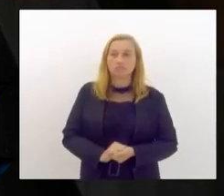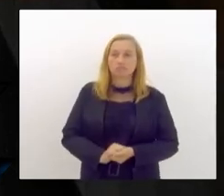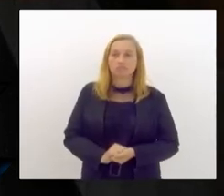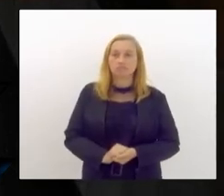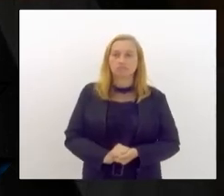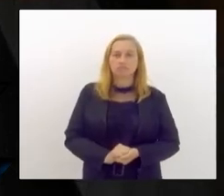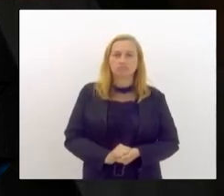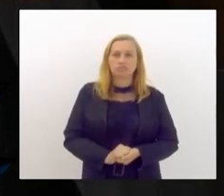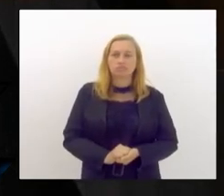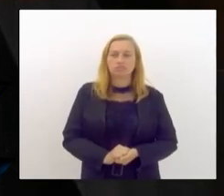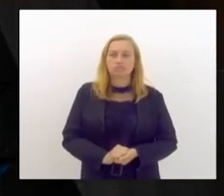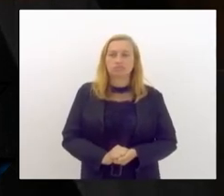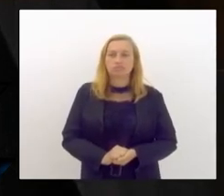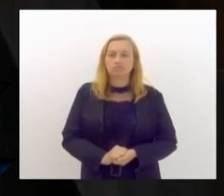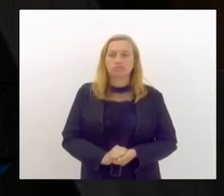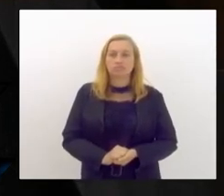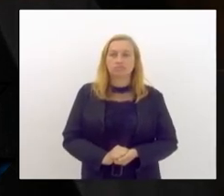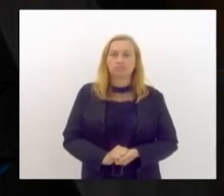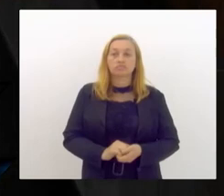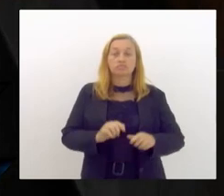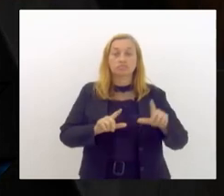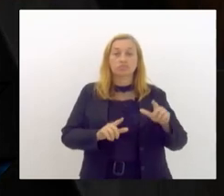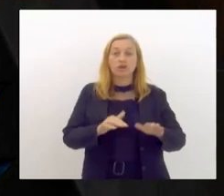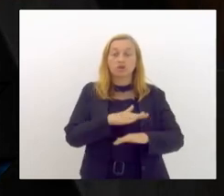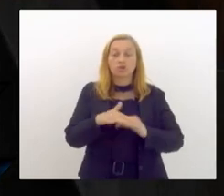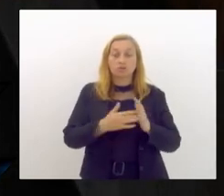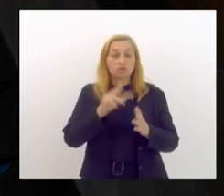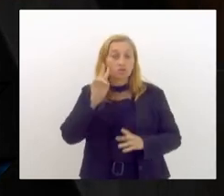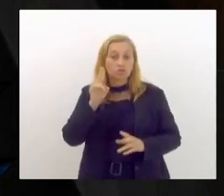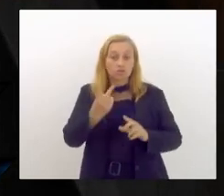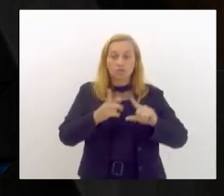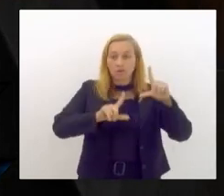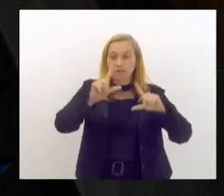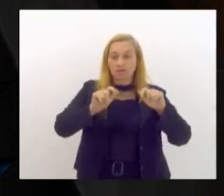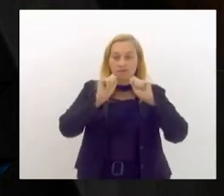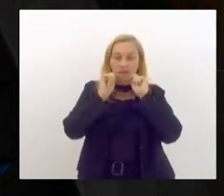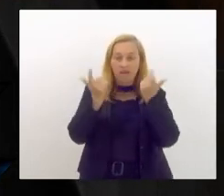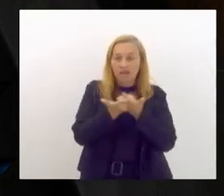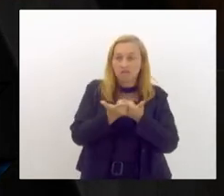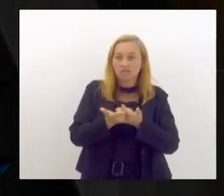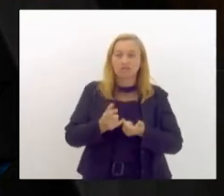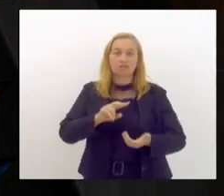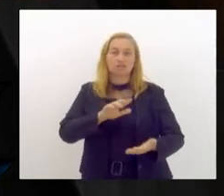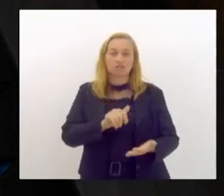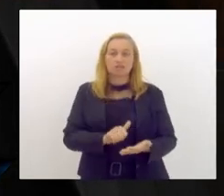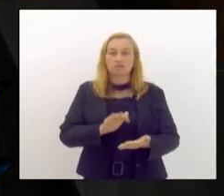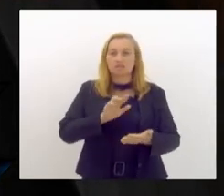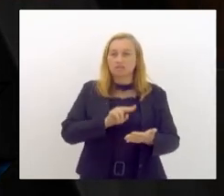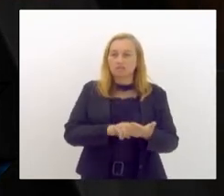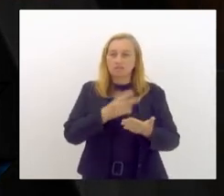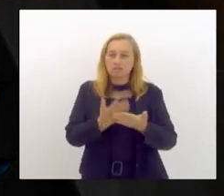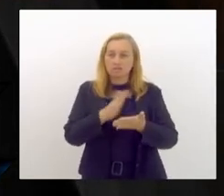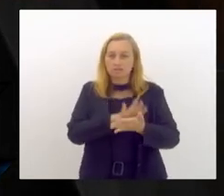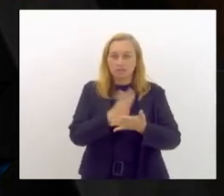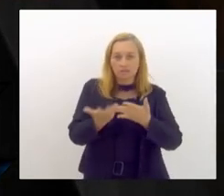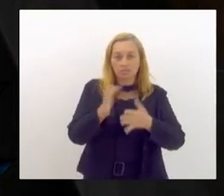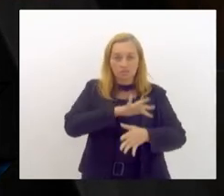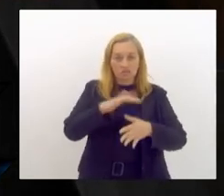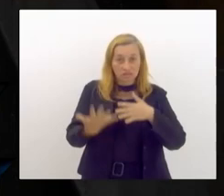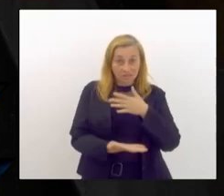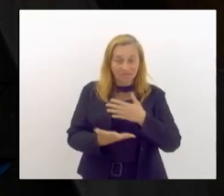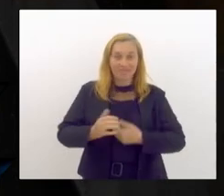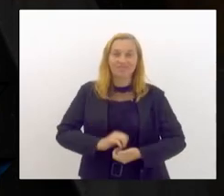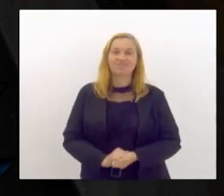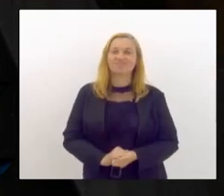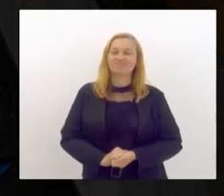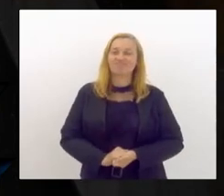senhoras e senhores telespectadores, senhora intérprete da linguagem de Libras,